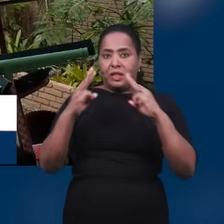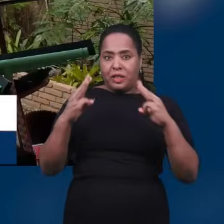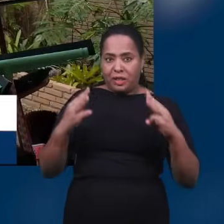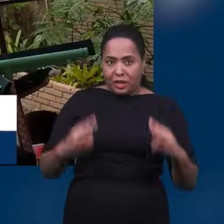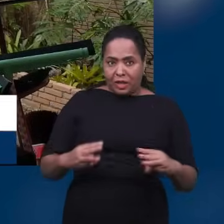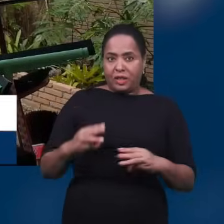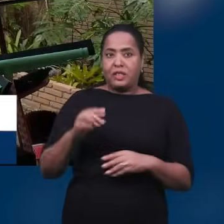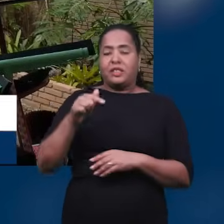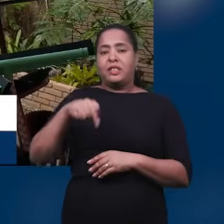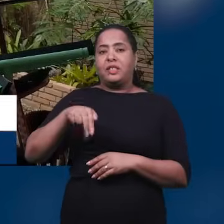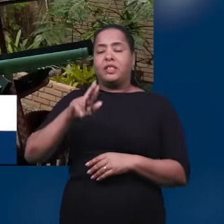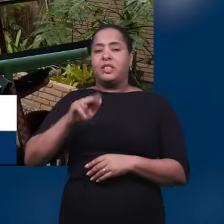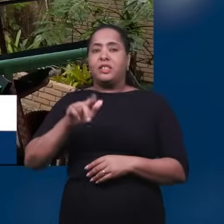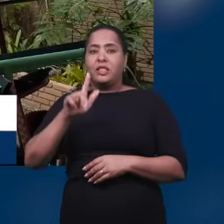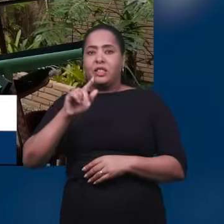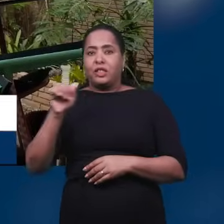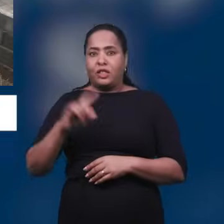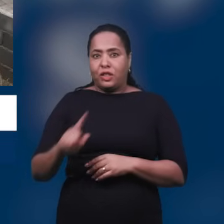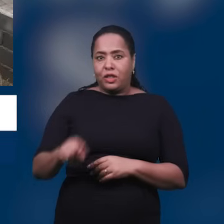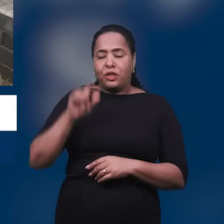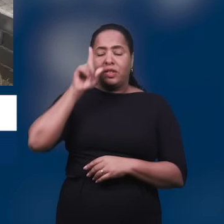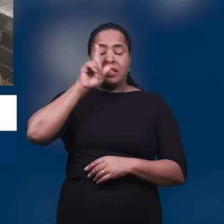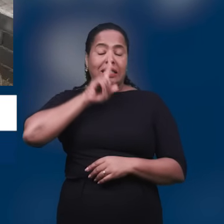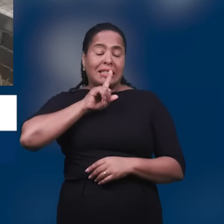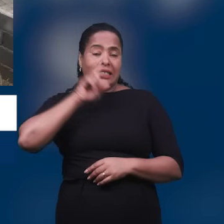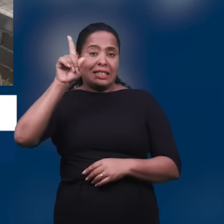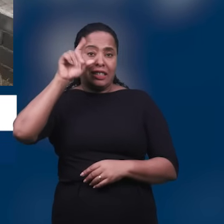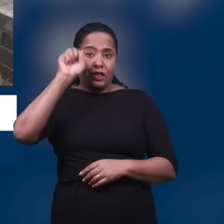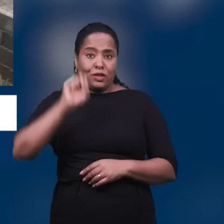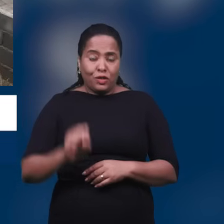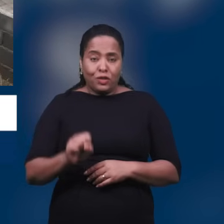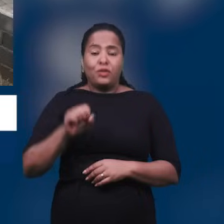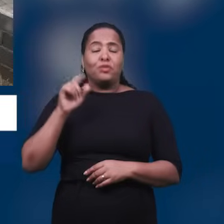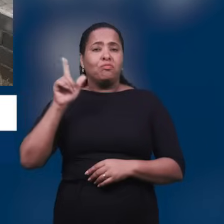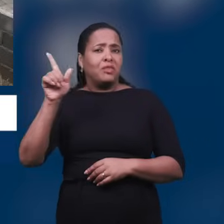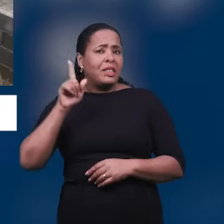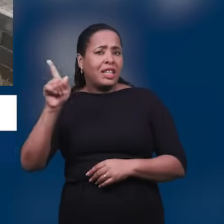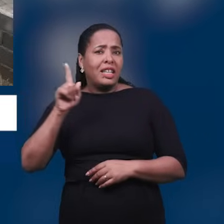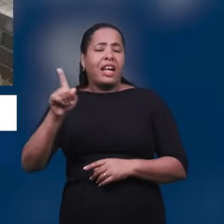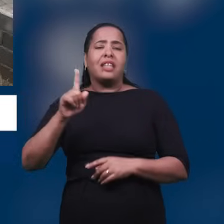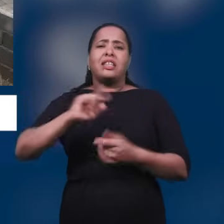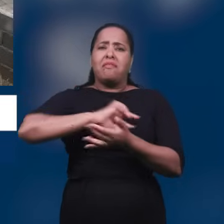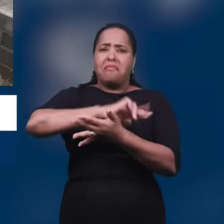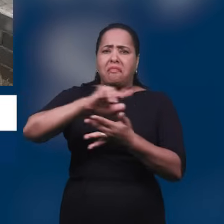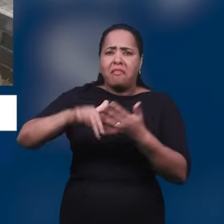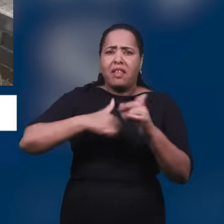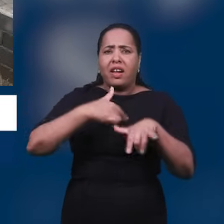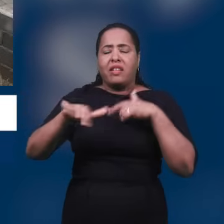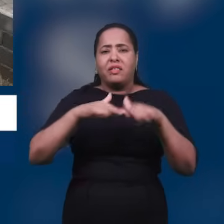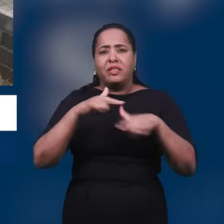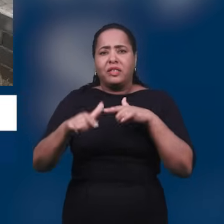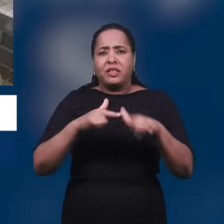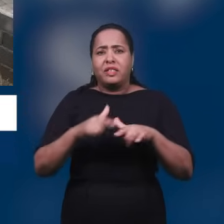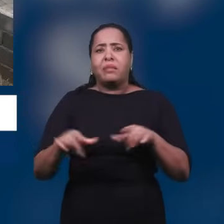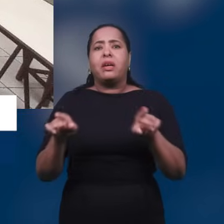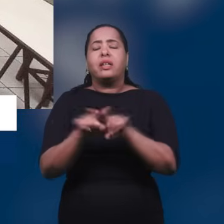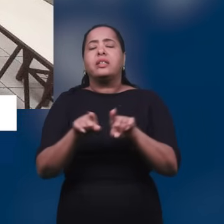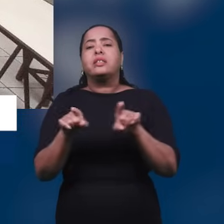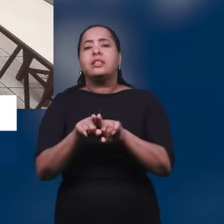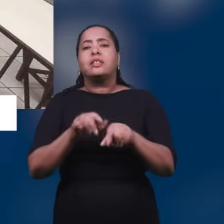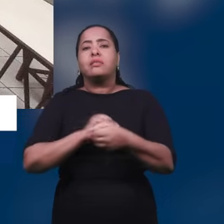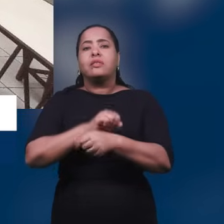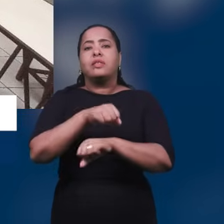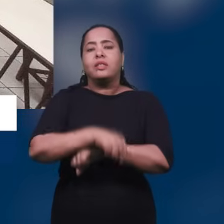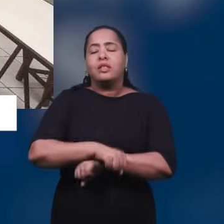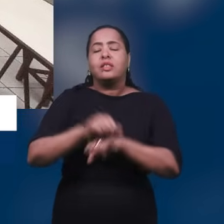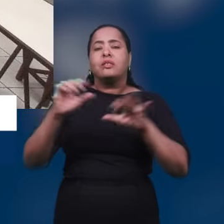Indiqueluz um mutirão com os irmãos da região sul-fluminense. Muitas atividades foram realizadas visando o seminário de Unidos em Família,